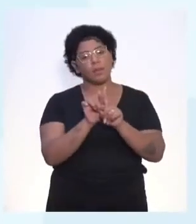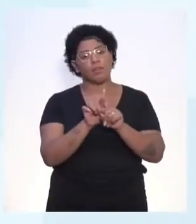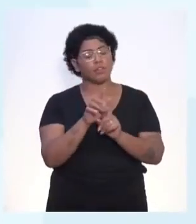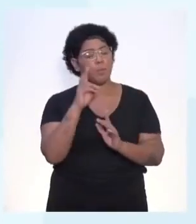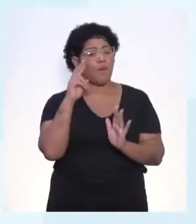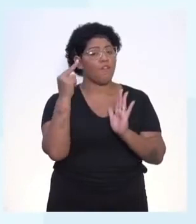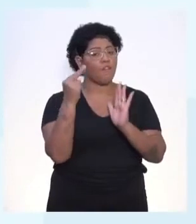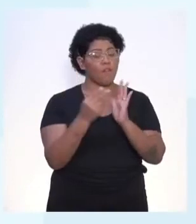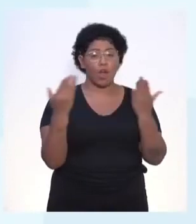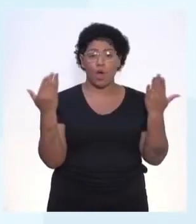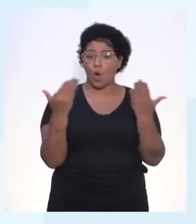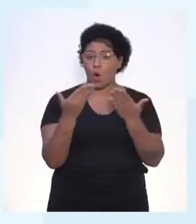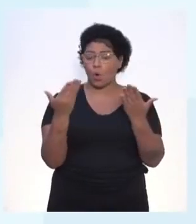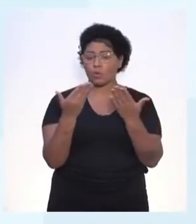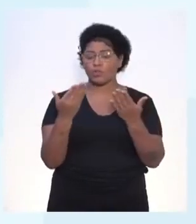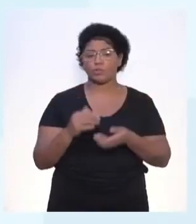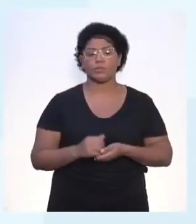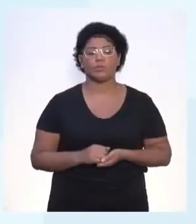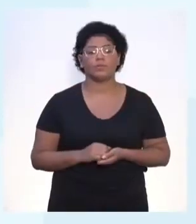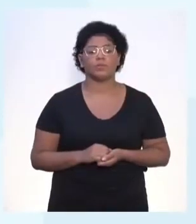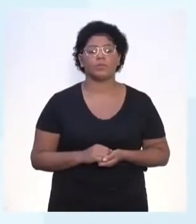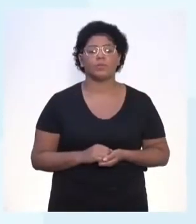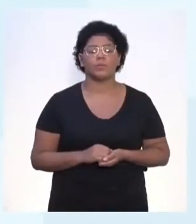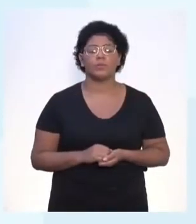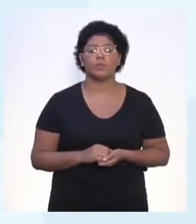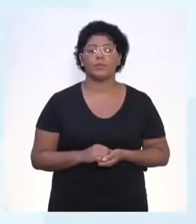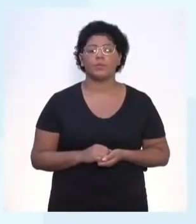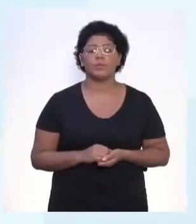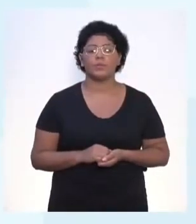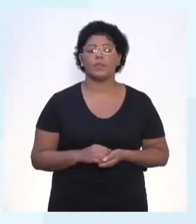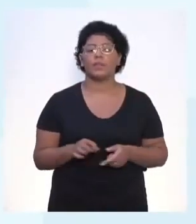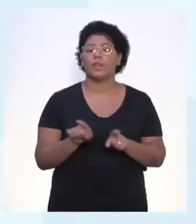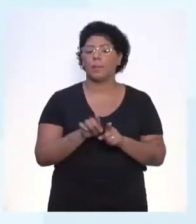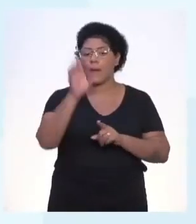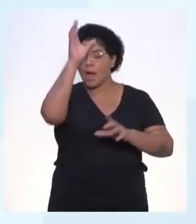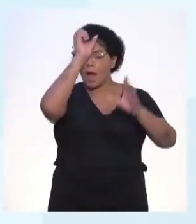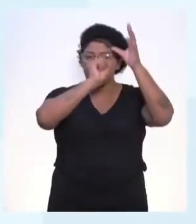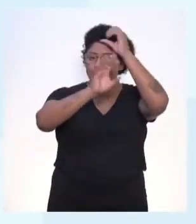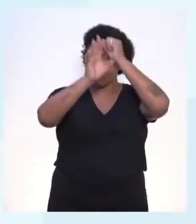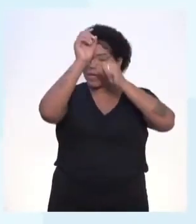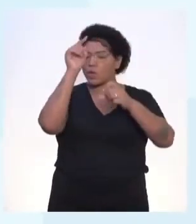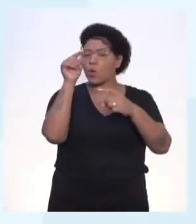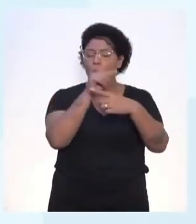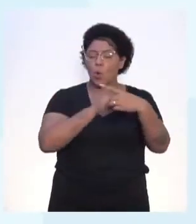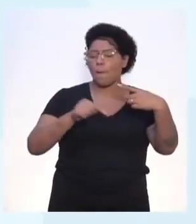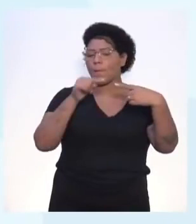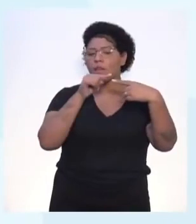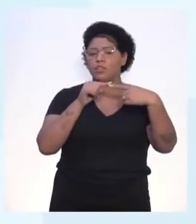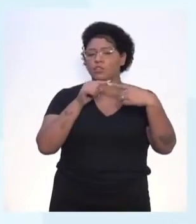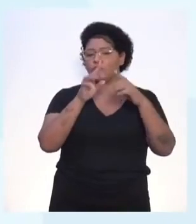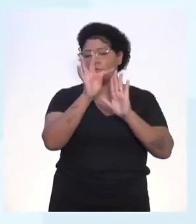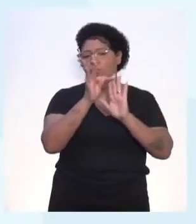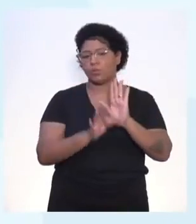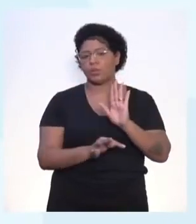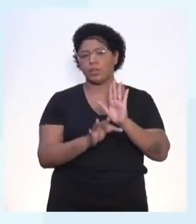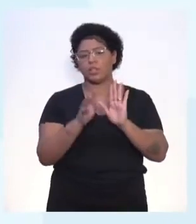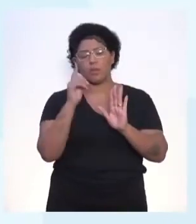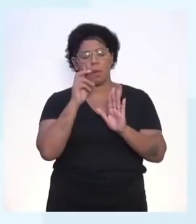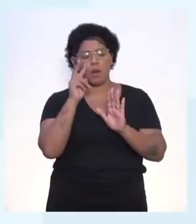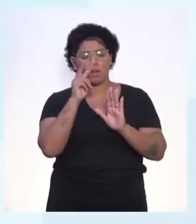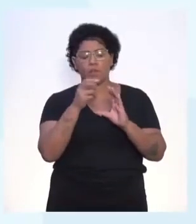hoje. Apresentar, não todos, tá? Alguns, obviamente. Aprender a empregar adjetivos para caracterizar